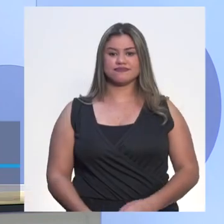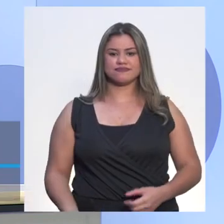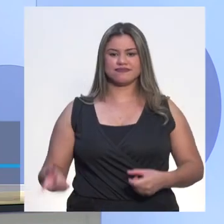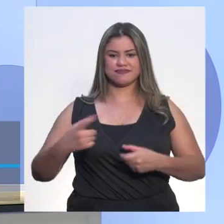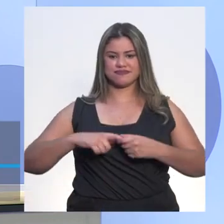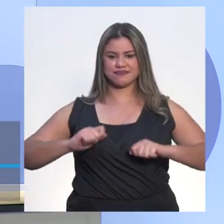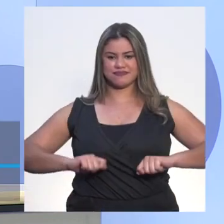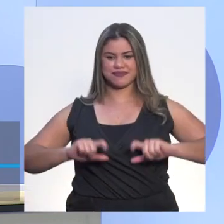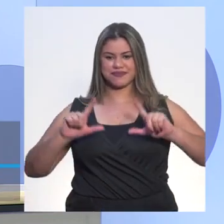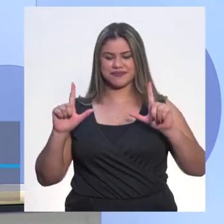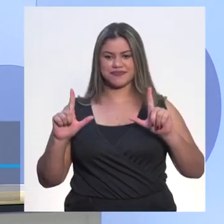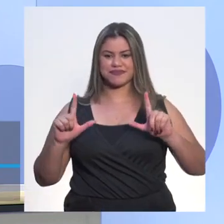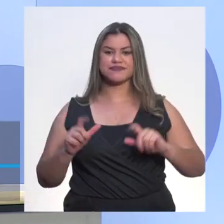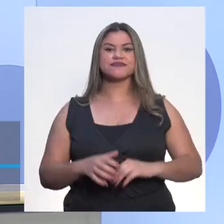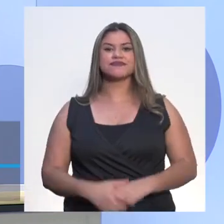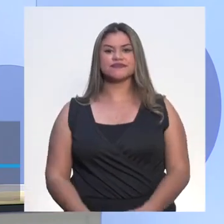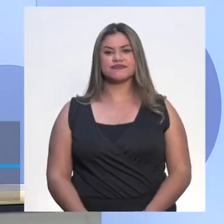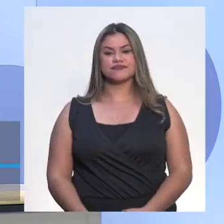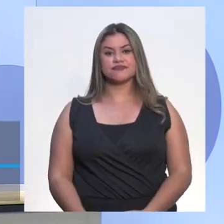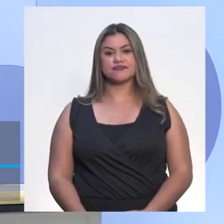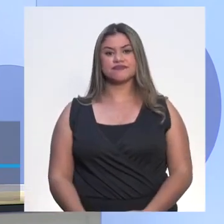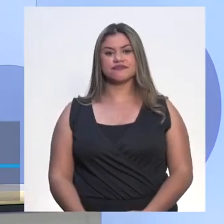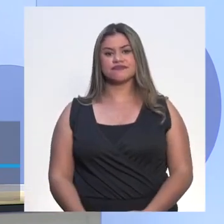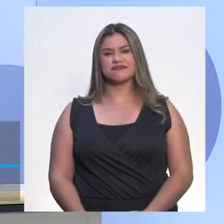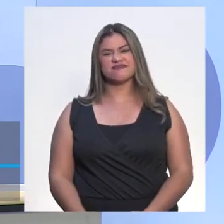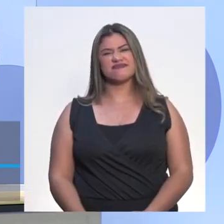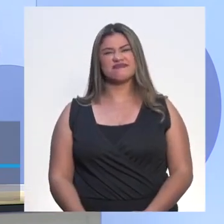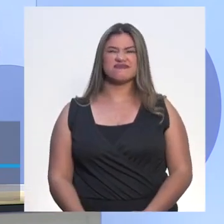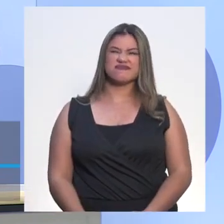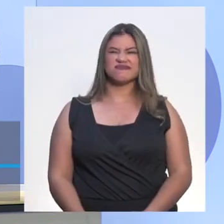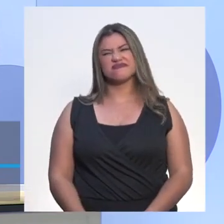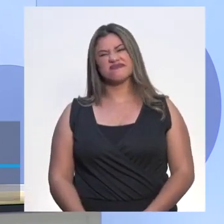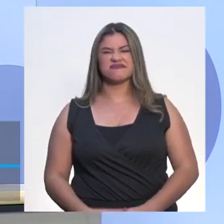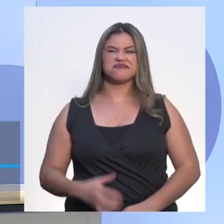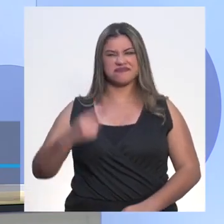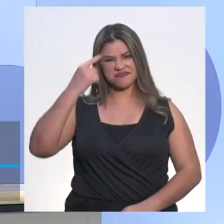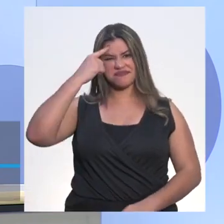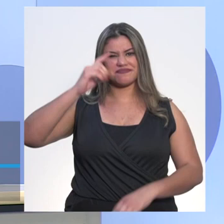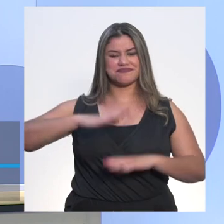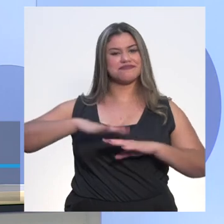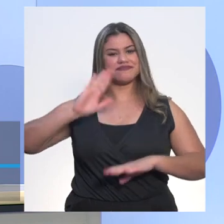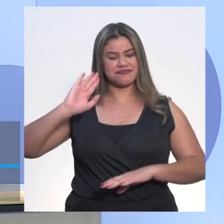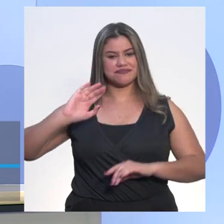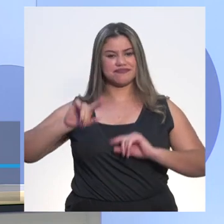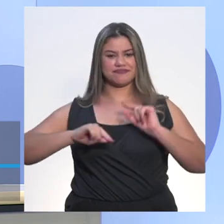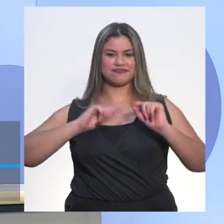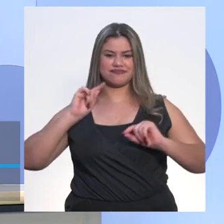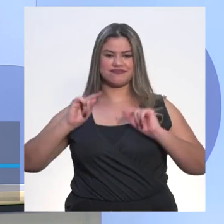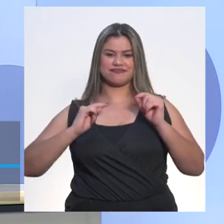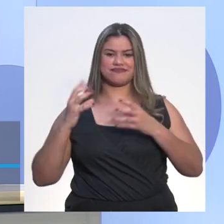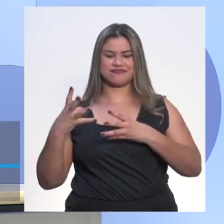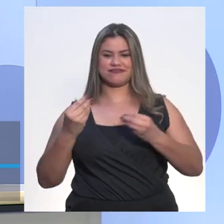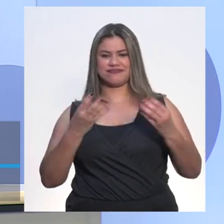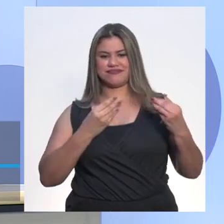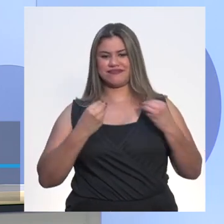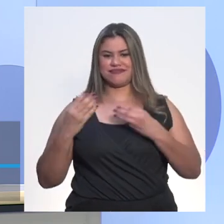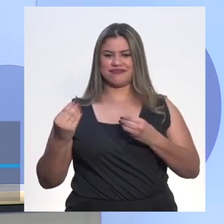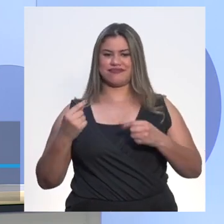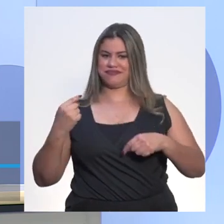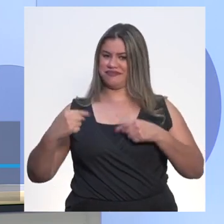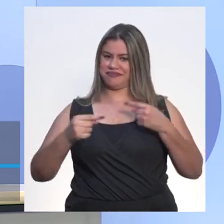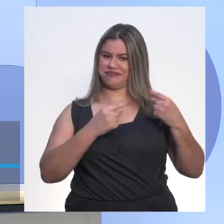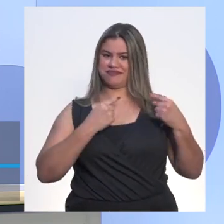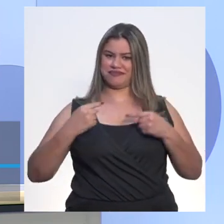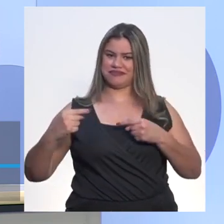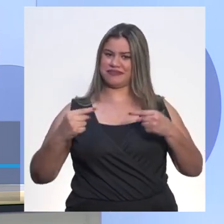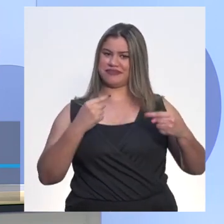Retornamos aqui e teve meio... Não foi tanto, achei que ia ser mais, tá, Ale? Achei que ia ser... Teve uma discussão